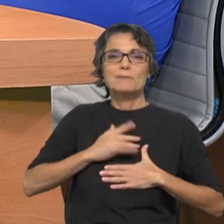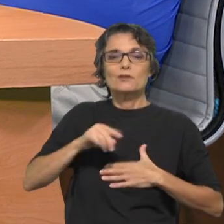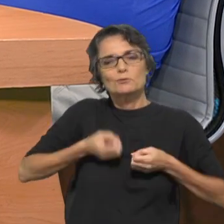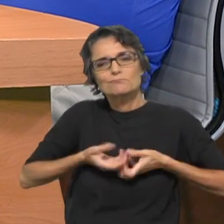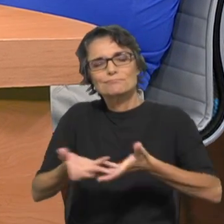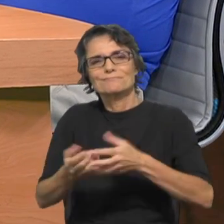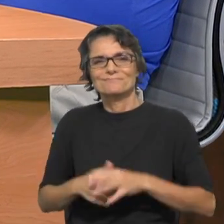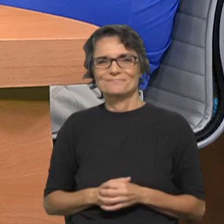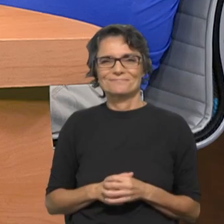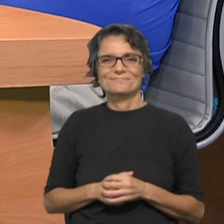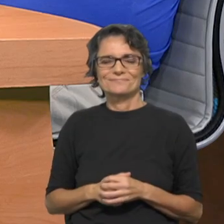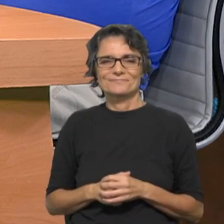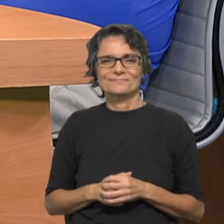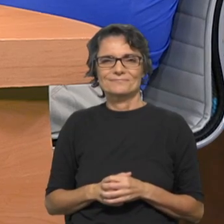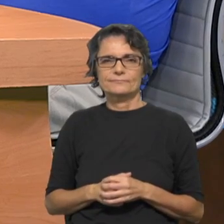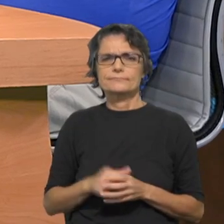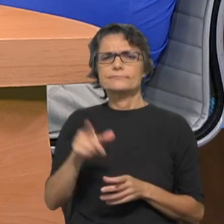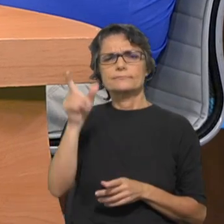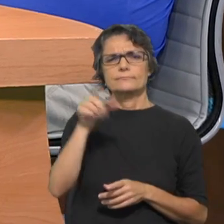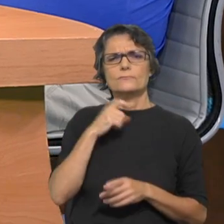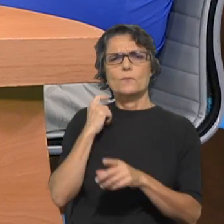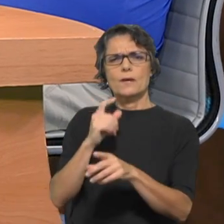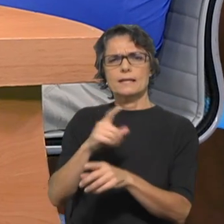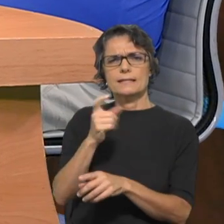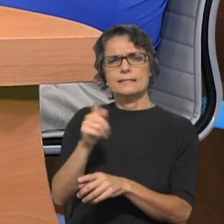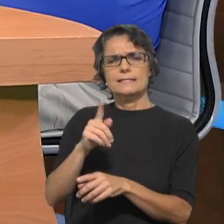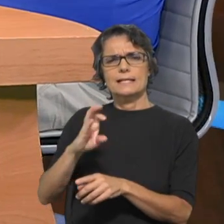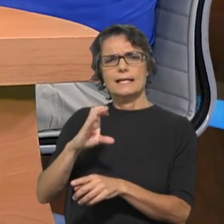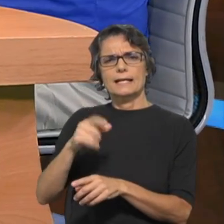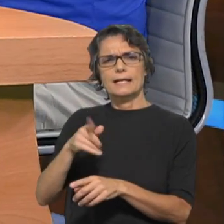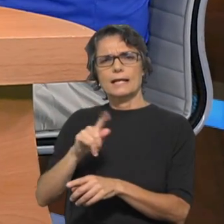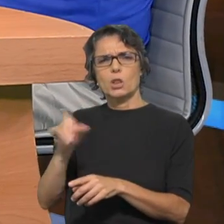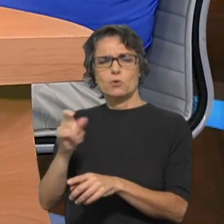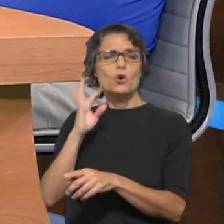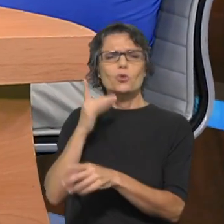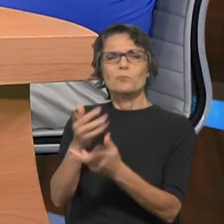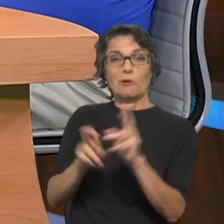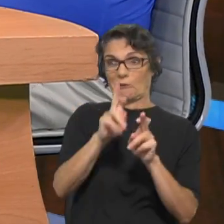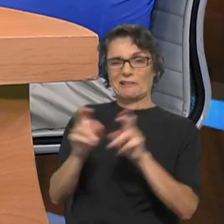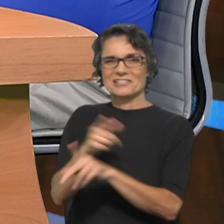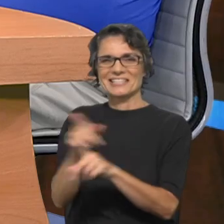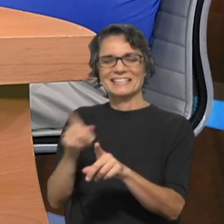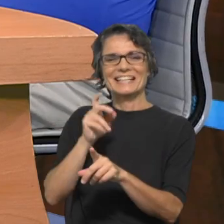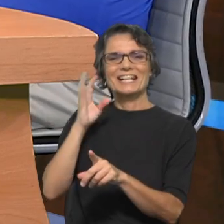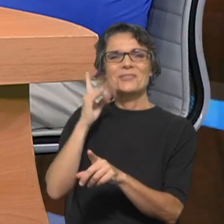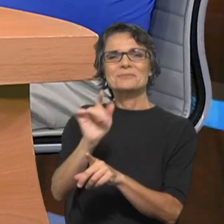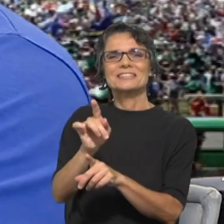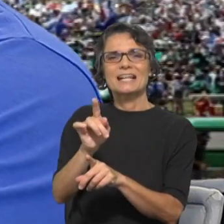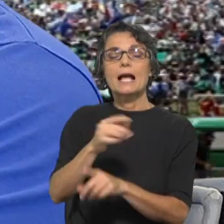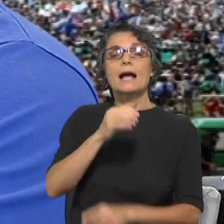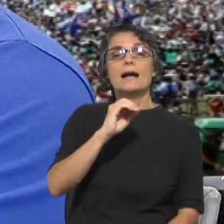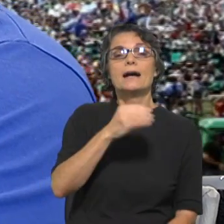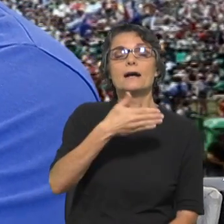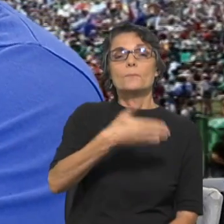enriquecedor. No caso do Padre José Carlos, é o convívio número... Isto, enfim, para termos ficado com a estatística toda, não é? Muito bem, convívio